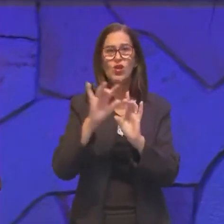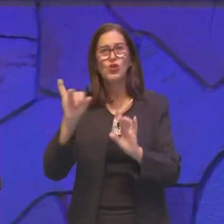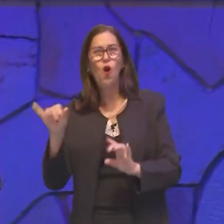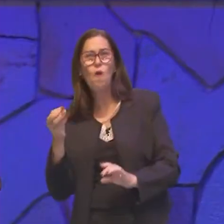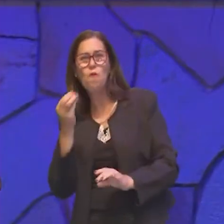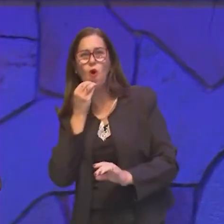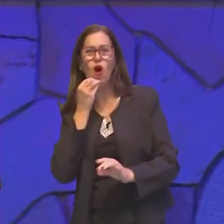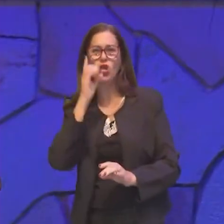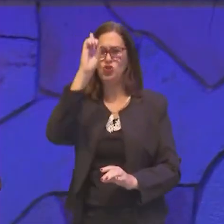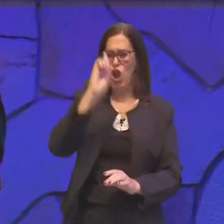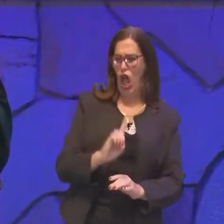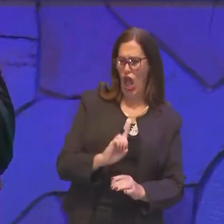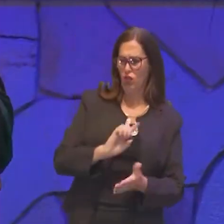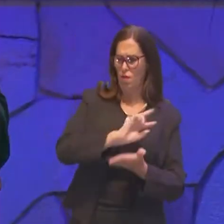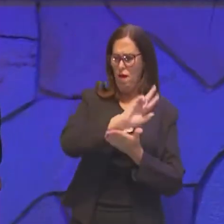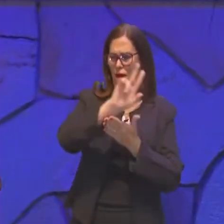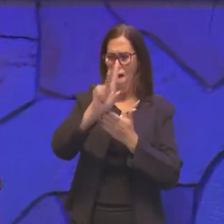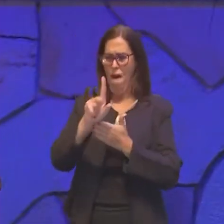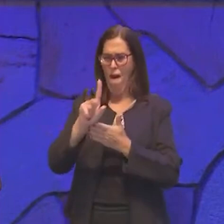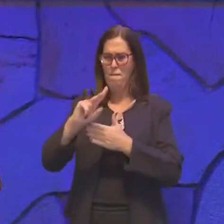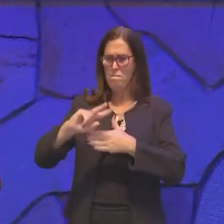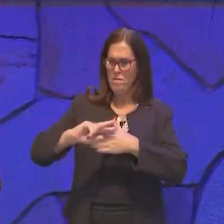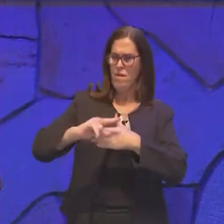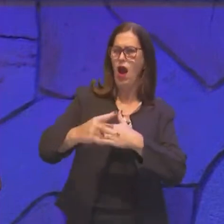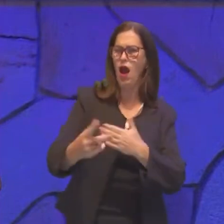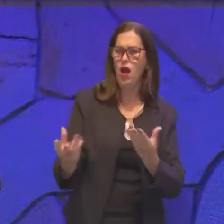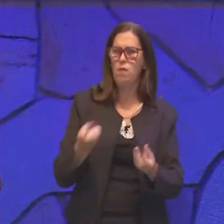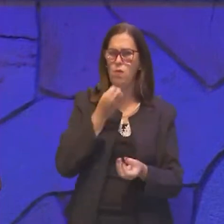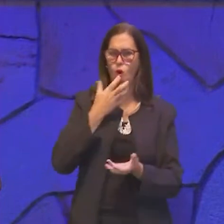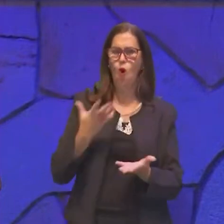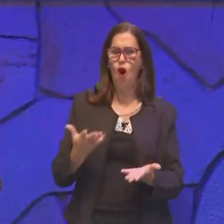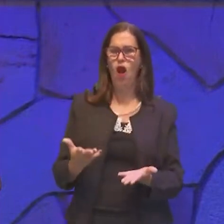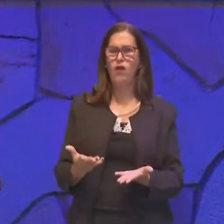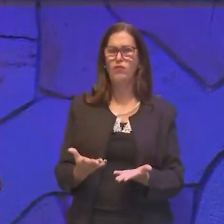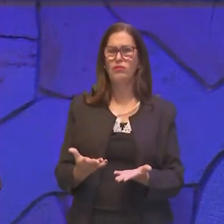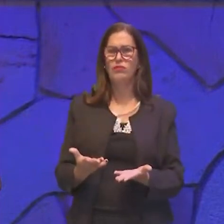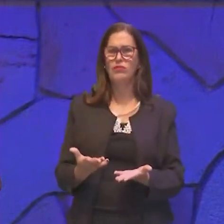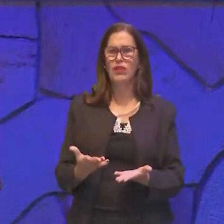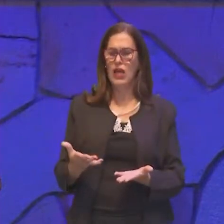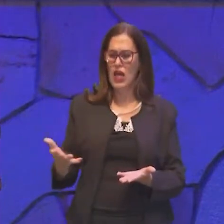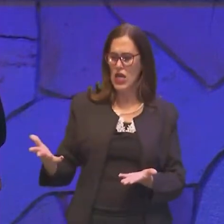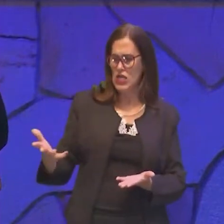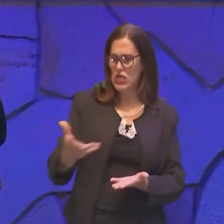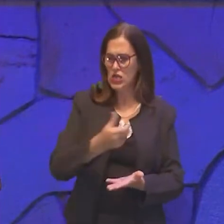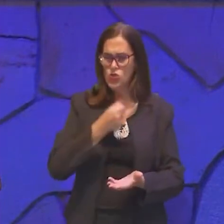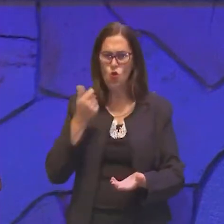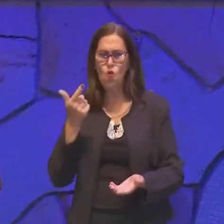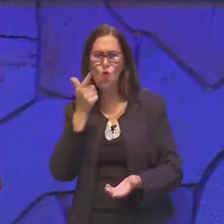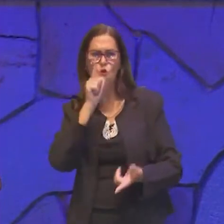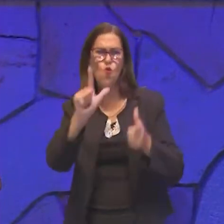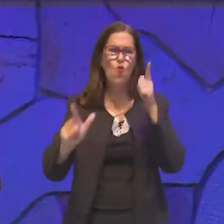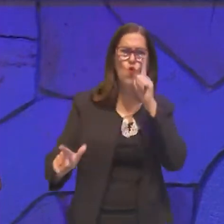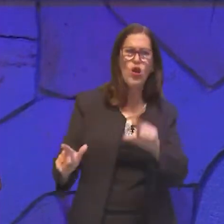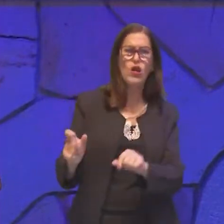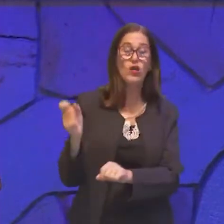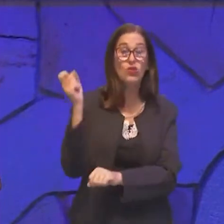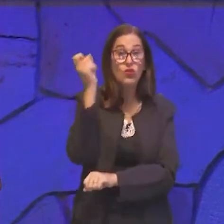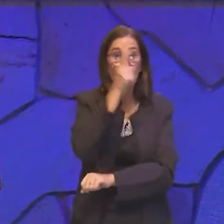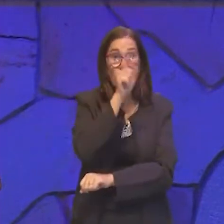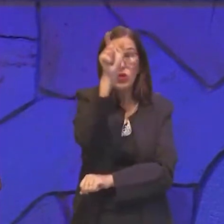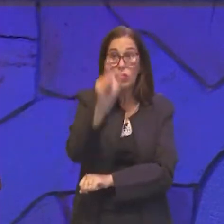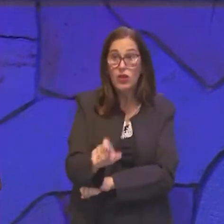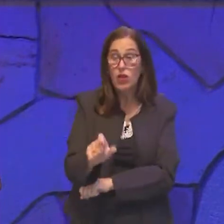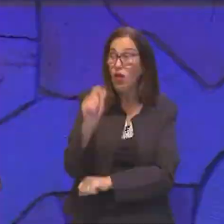privilégios, direitos, recompensas, de ganho, seria muito difícil uma